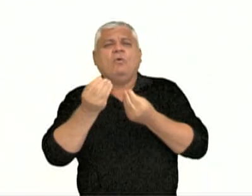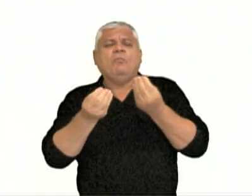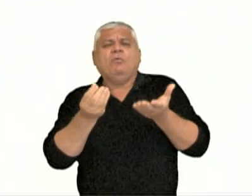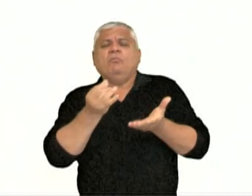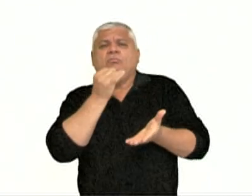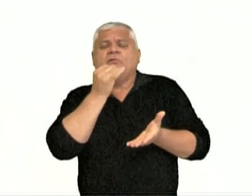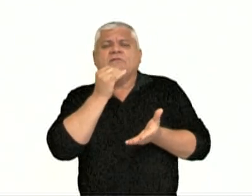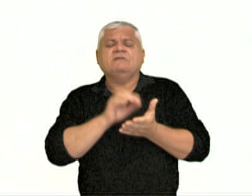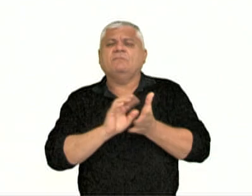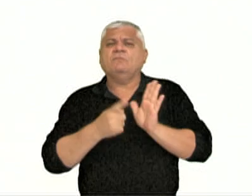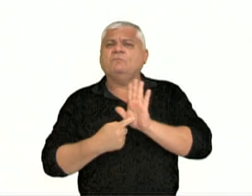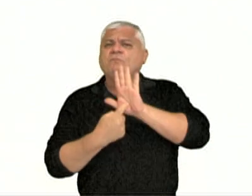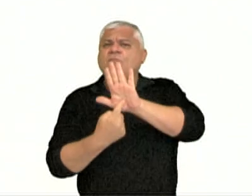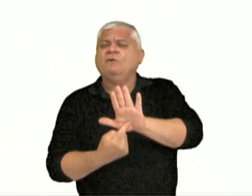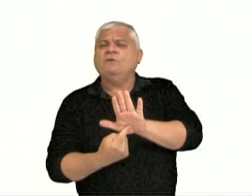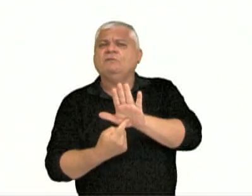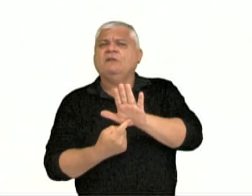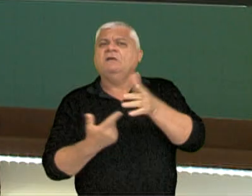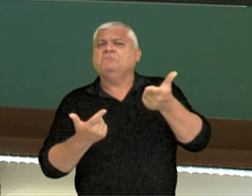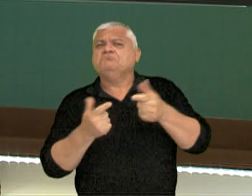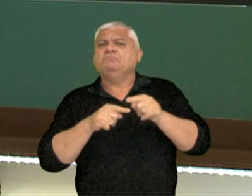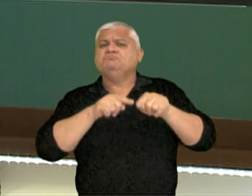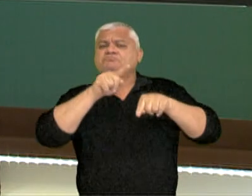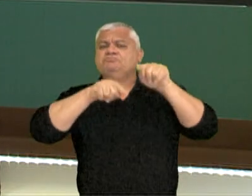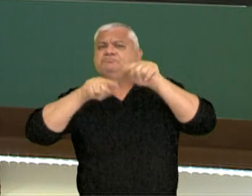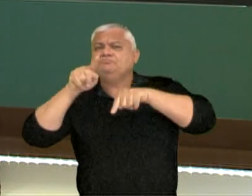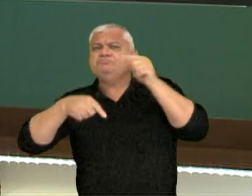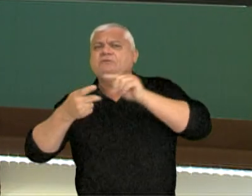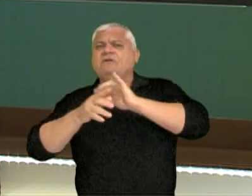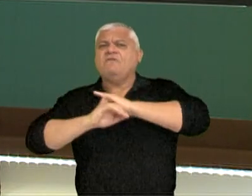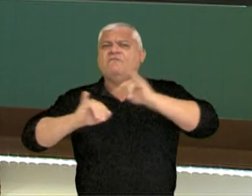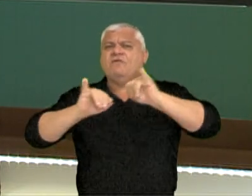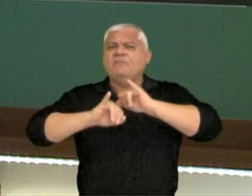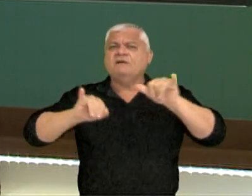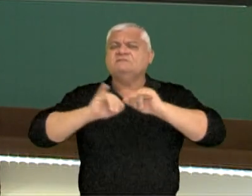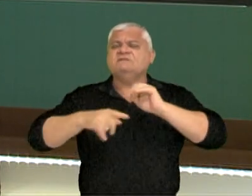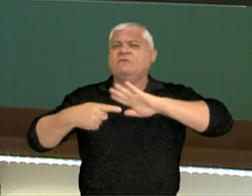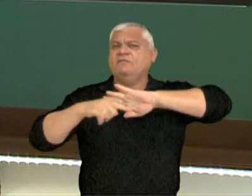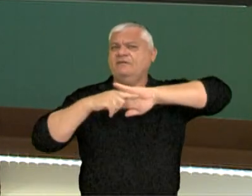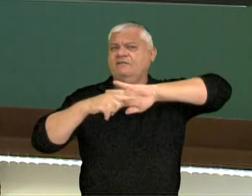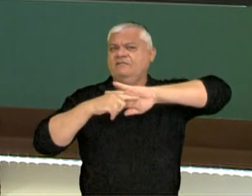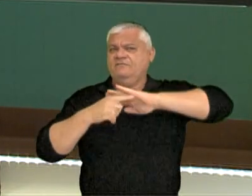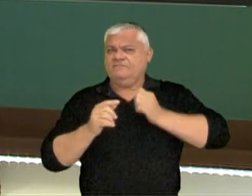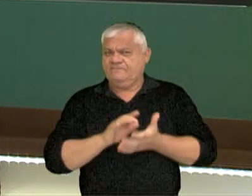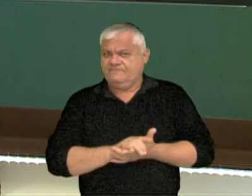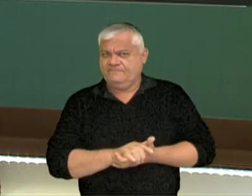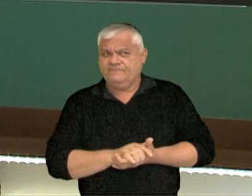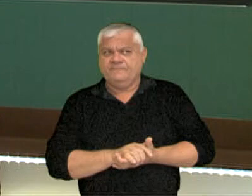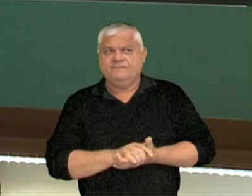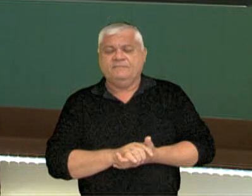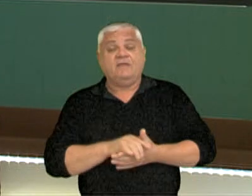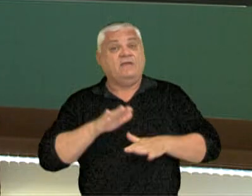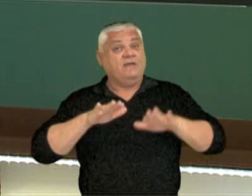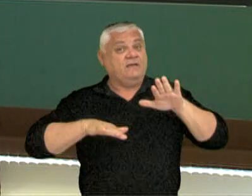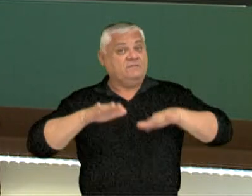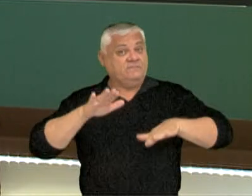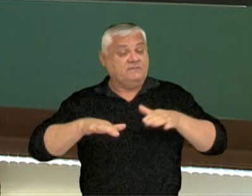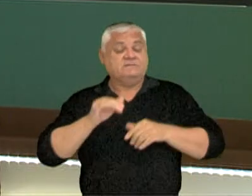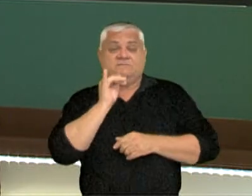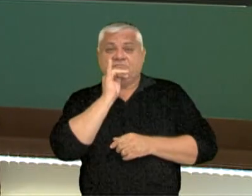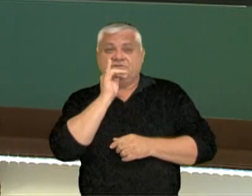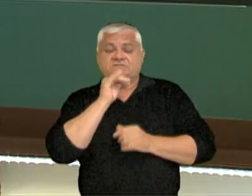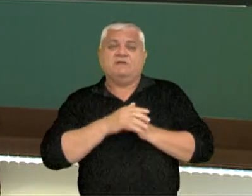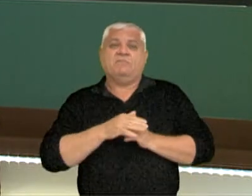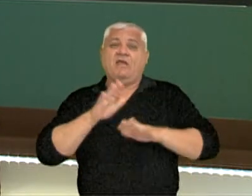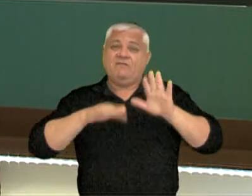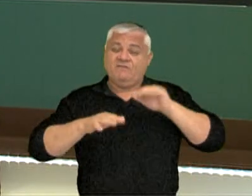então representar no gráfico as informações que são negativas? Muitas vezes, quando se trata